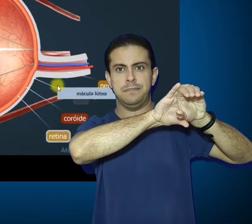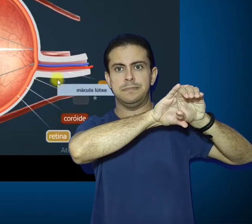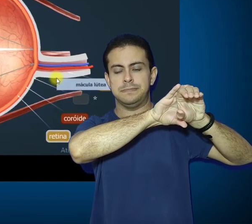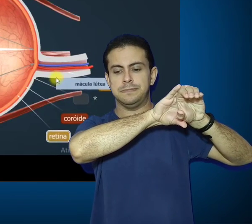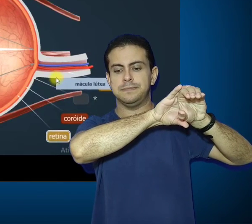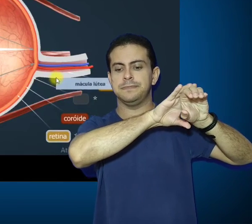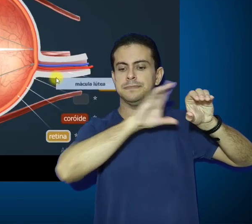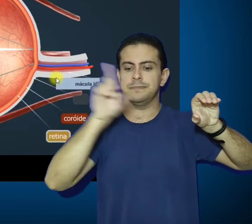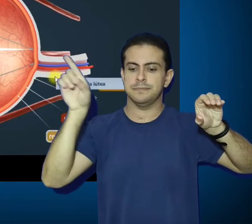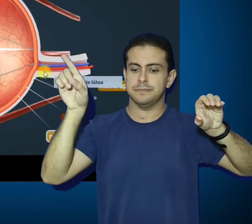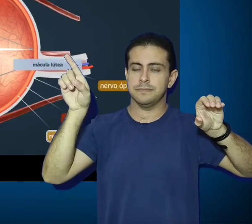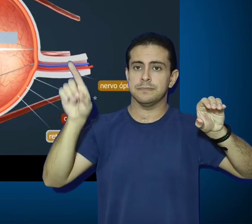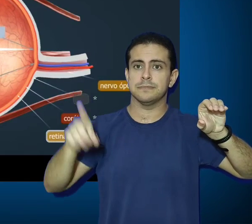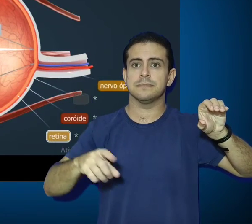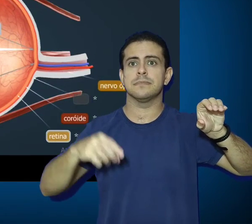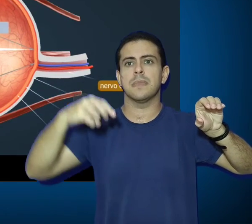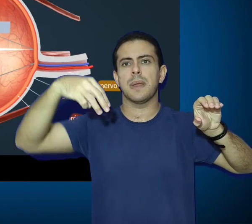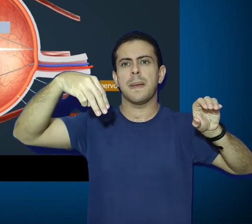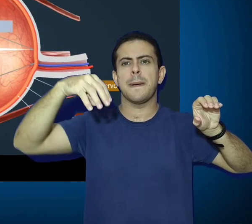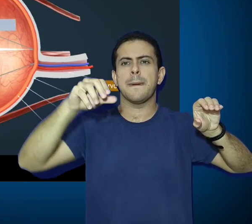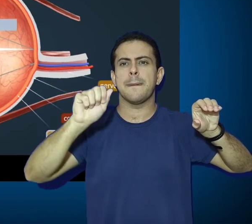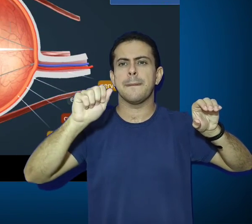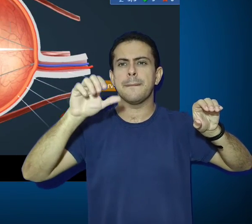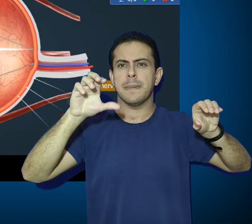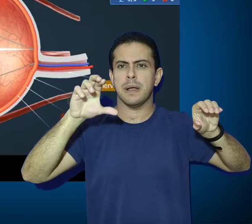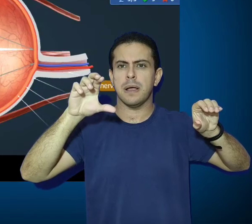Opa, e a mácula lútea.